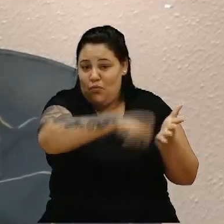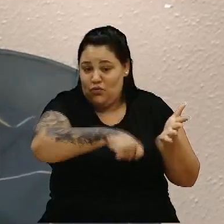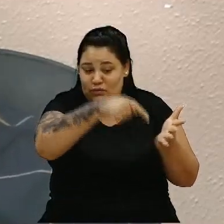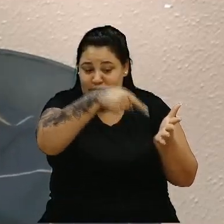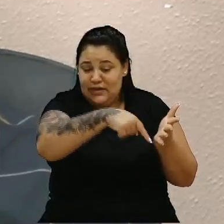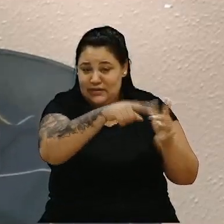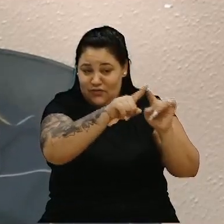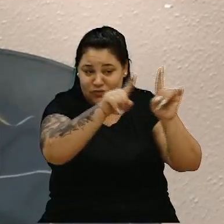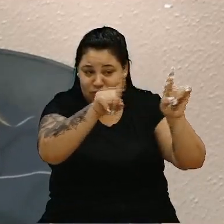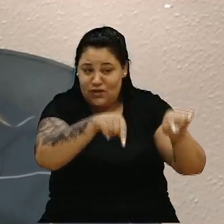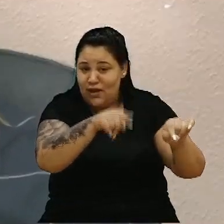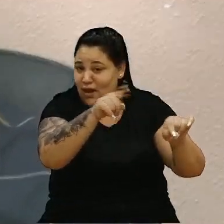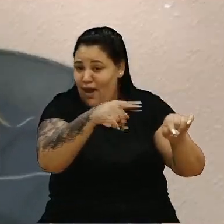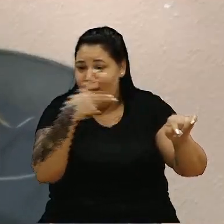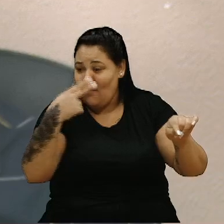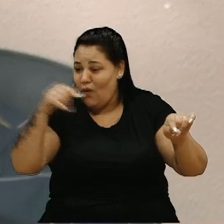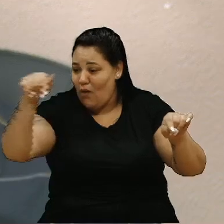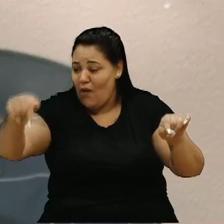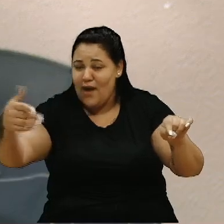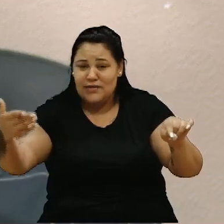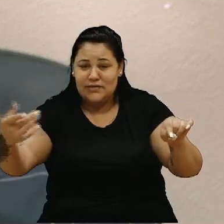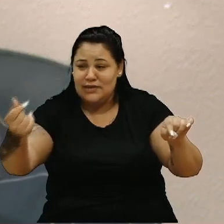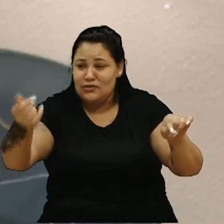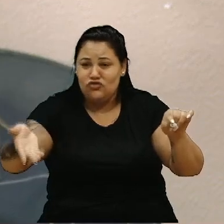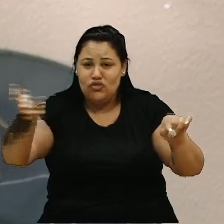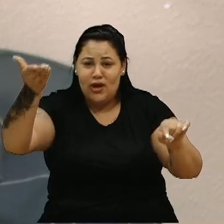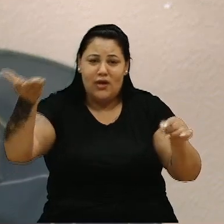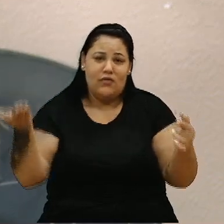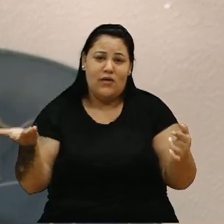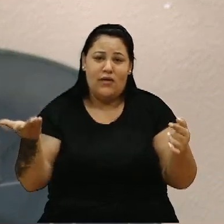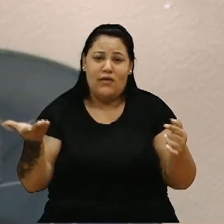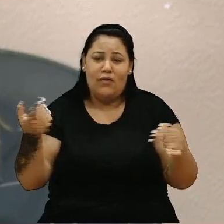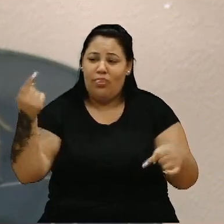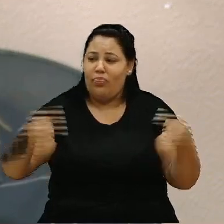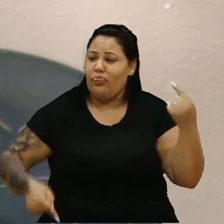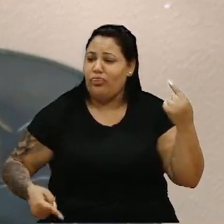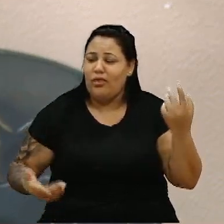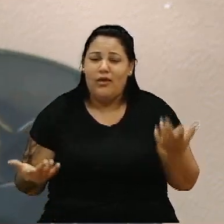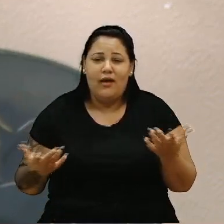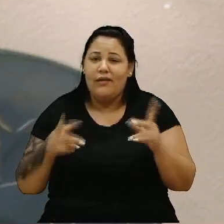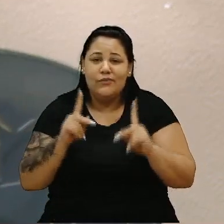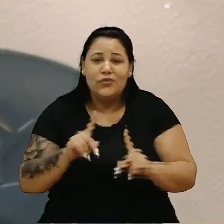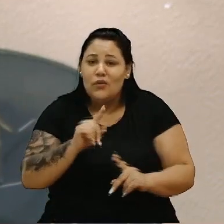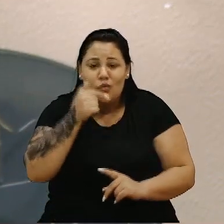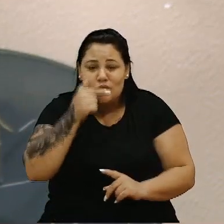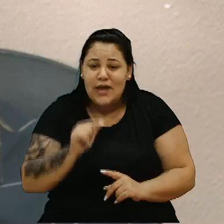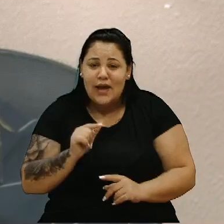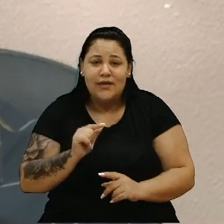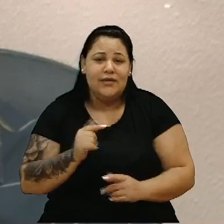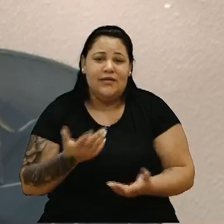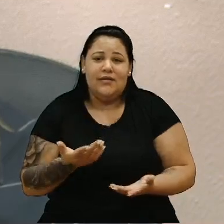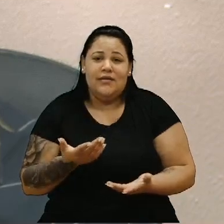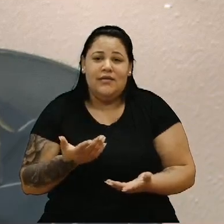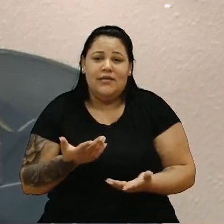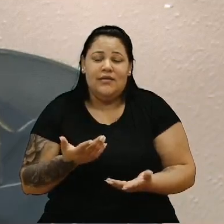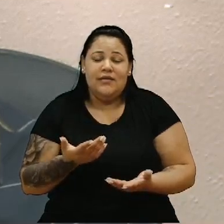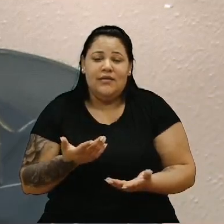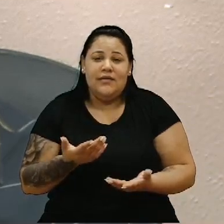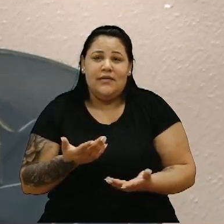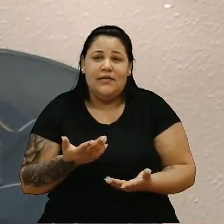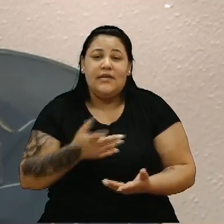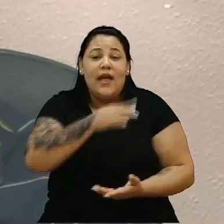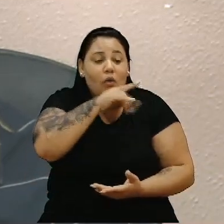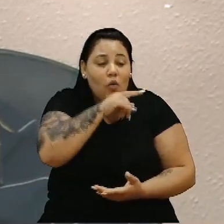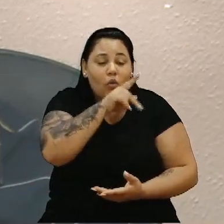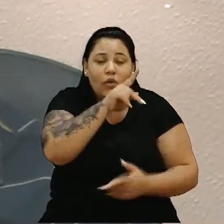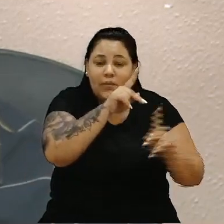trabalhador, ela é a mesma também, então é muito alta. Às vezes a pessoa não consegue manter, né, aquele trabalhador formal por conta disso, e aí é ruim para o